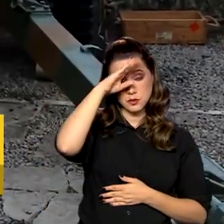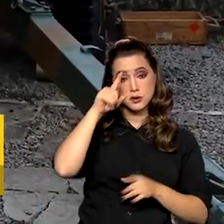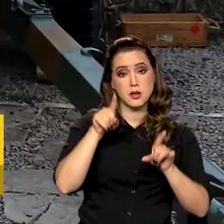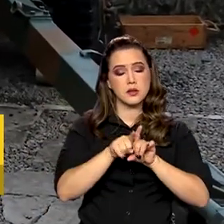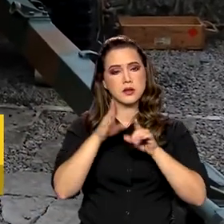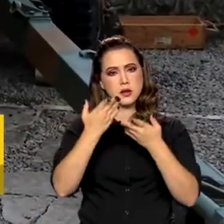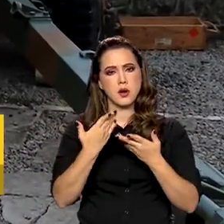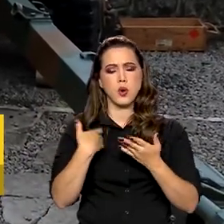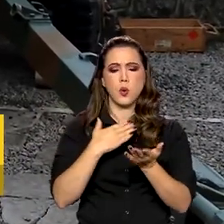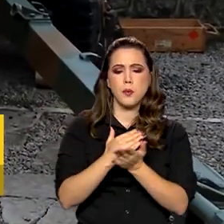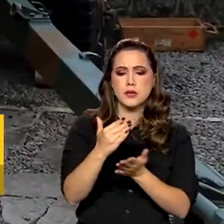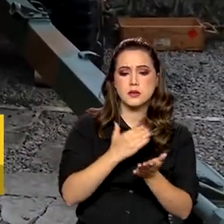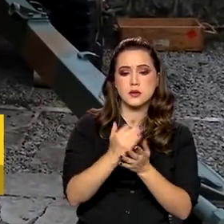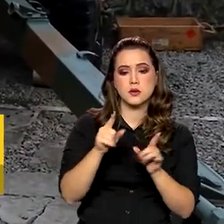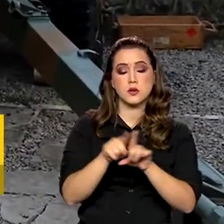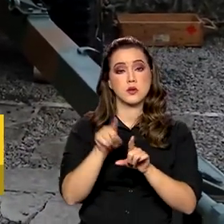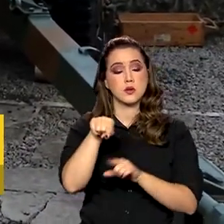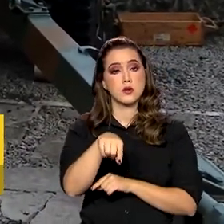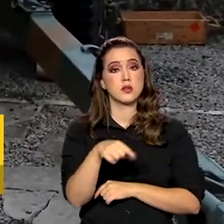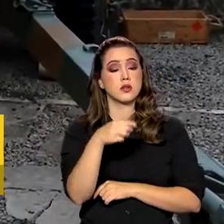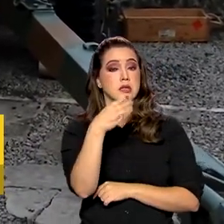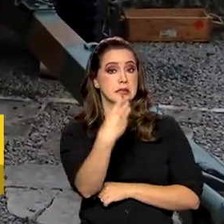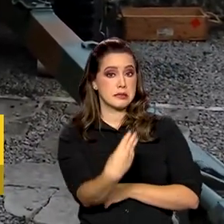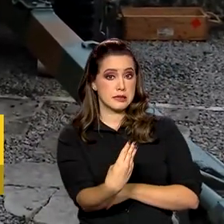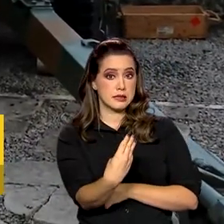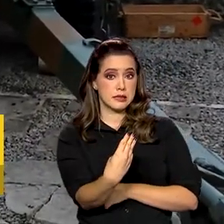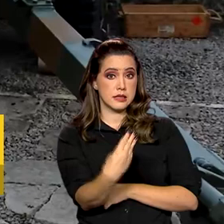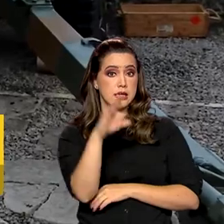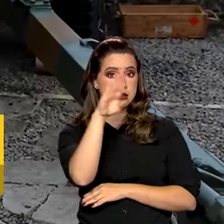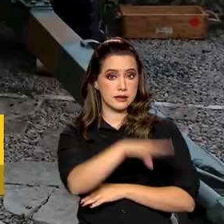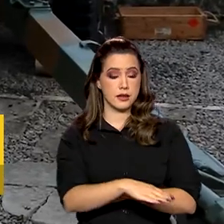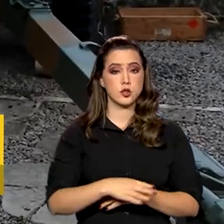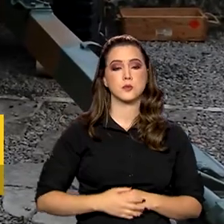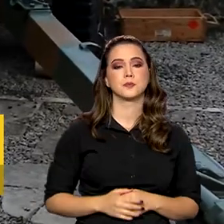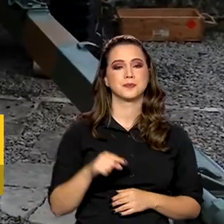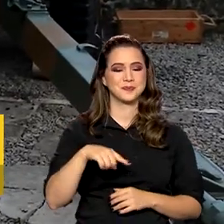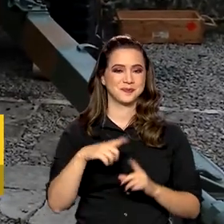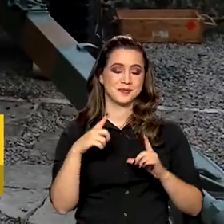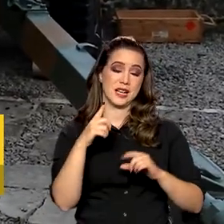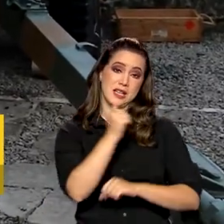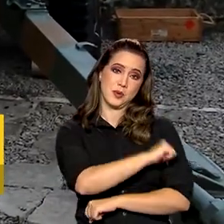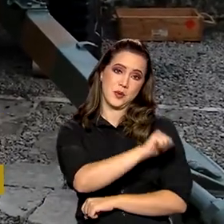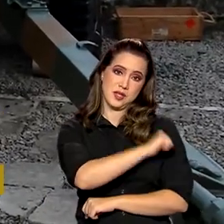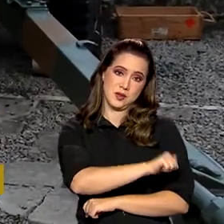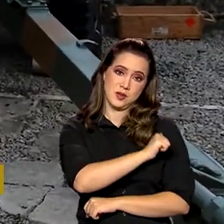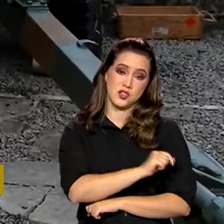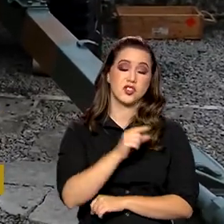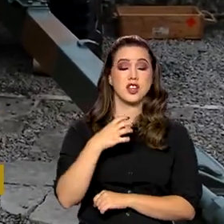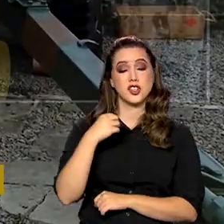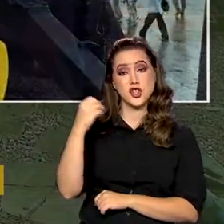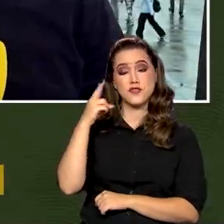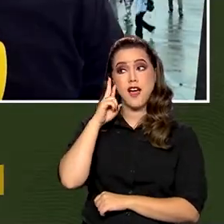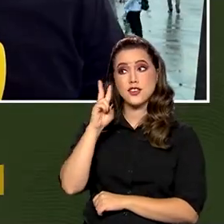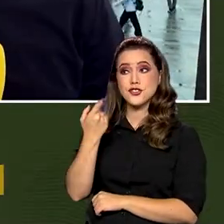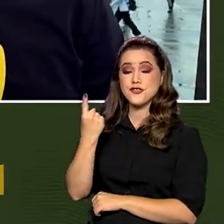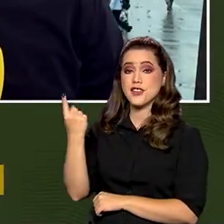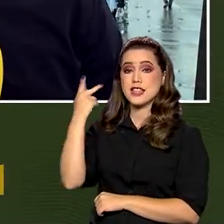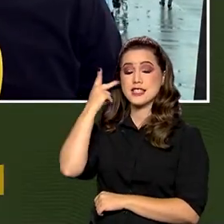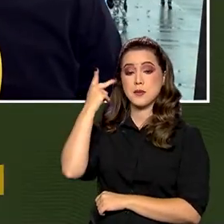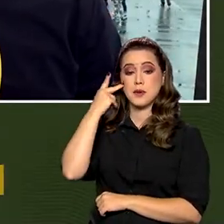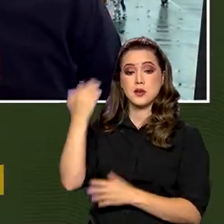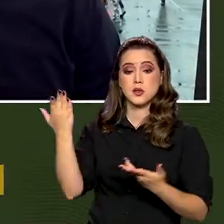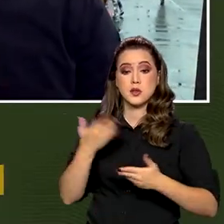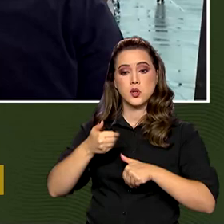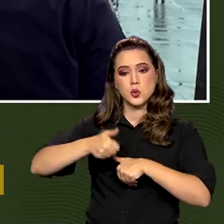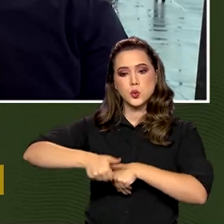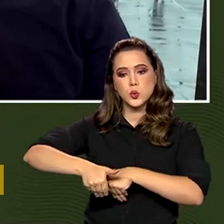Bolsonaro, a princípio está prevista para as 15h aqui do Rio de Janeiro. A gente vai para São Paulo, que hoje faz o desfile